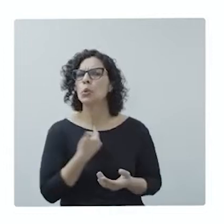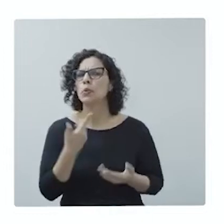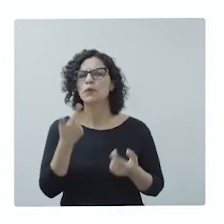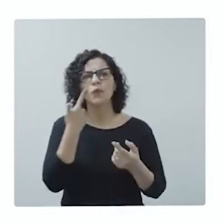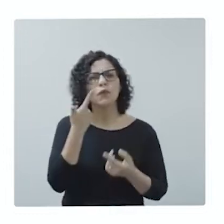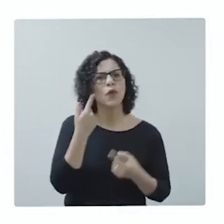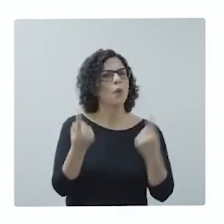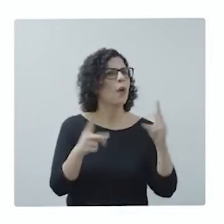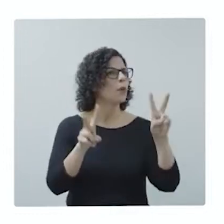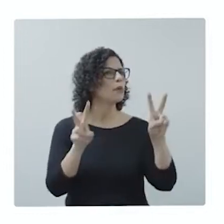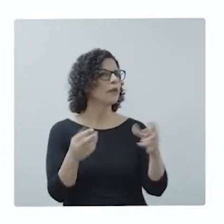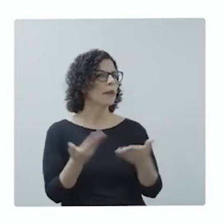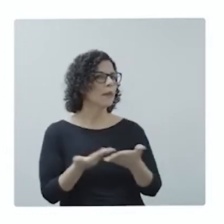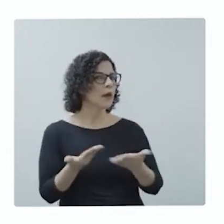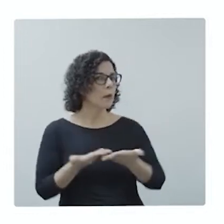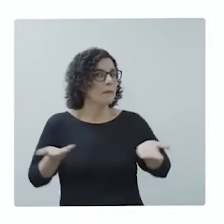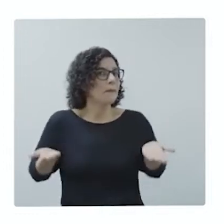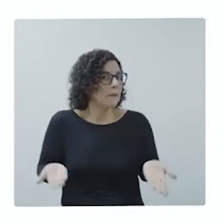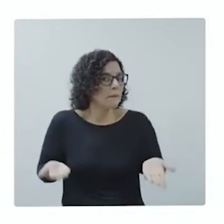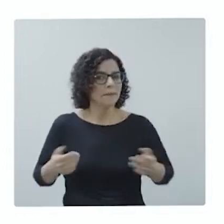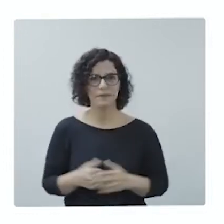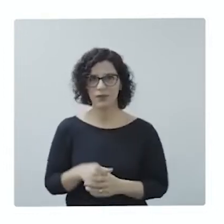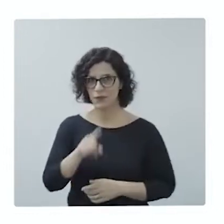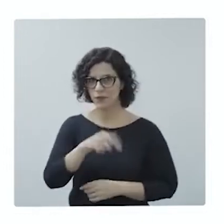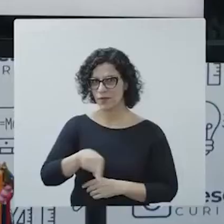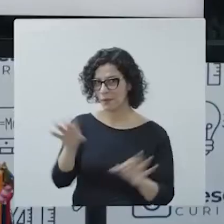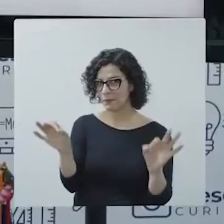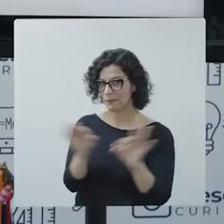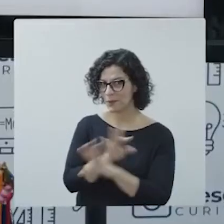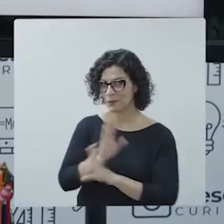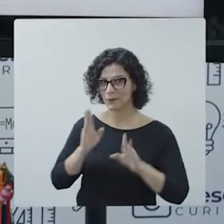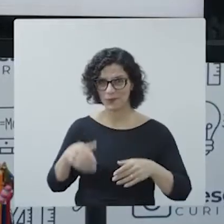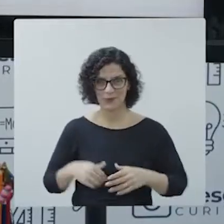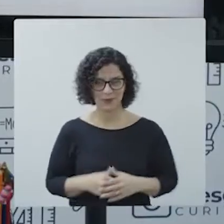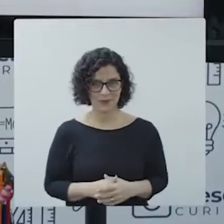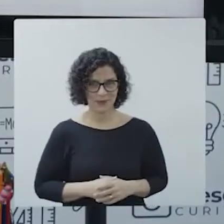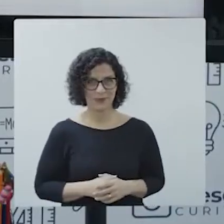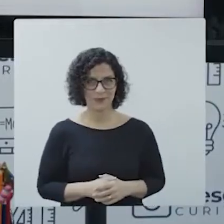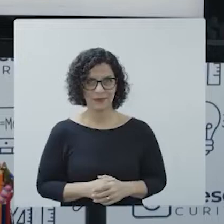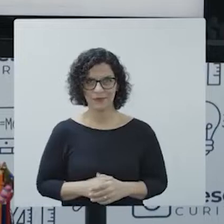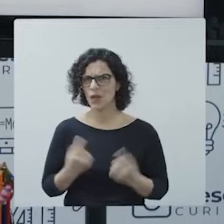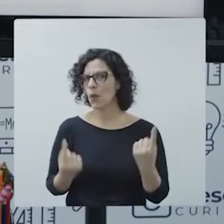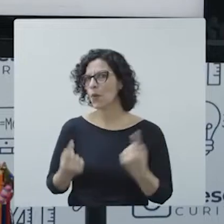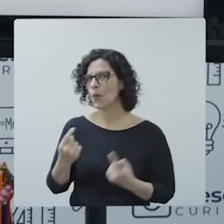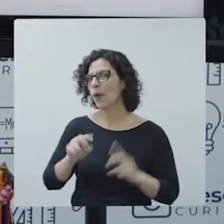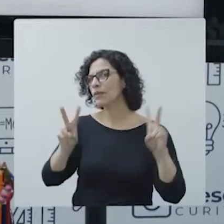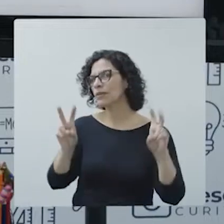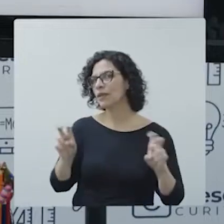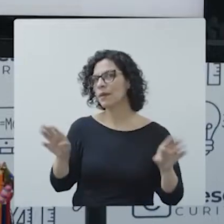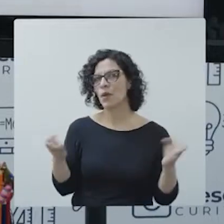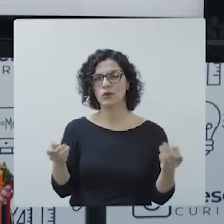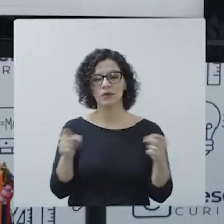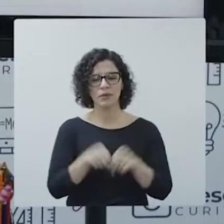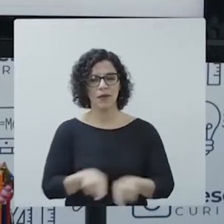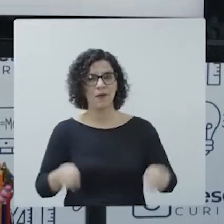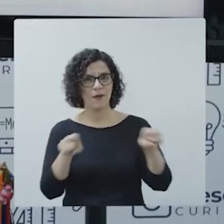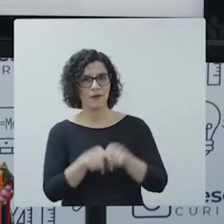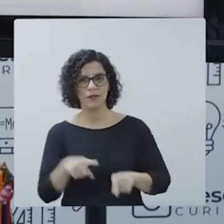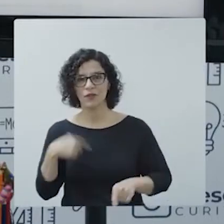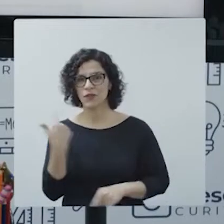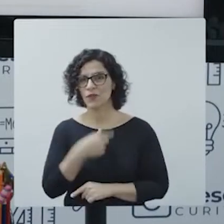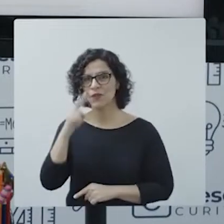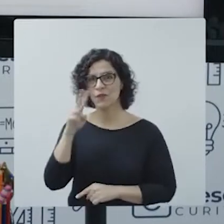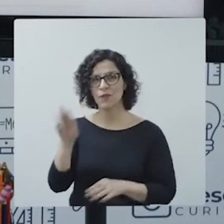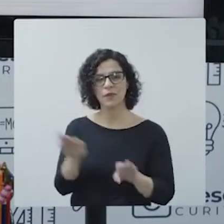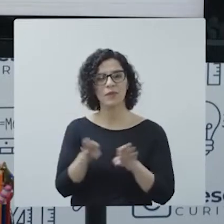qual será que vai ser o tema da nossa aula? Você está preparado? Qual será? Na rotina nós